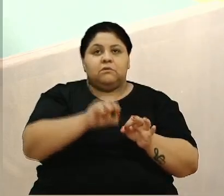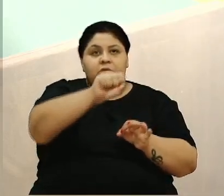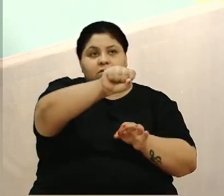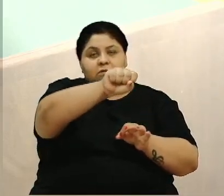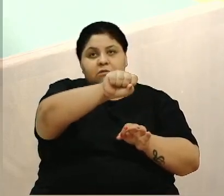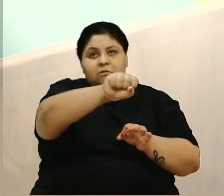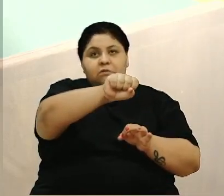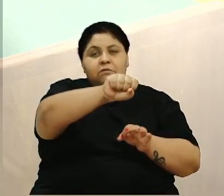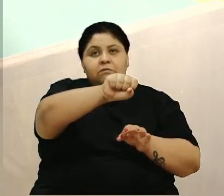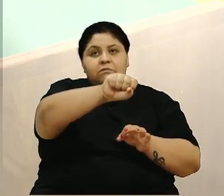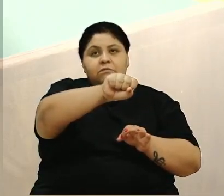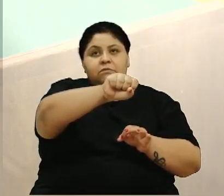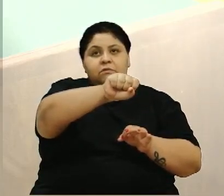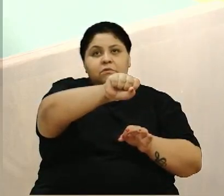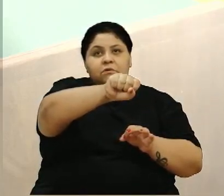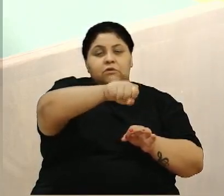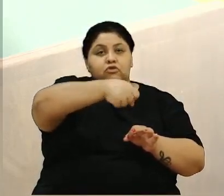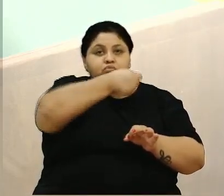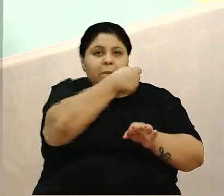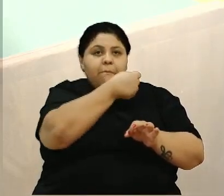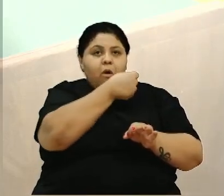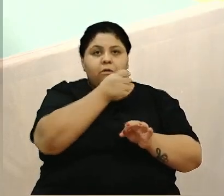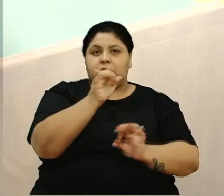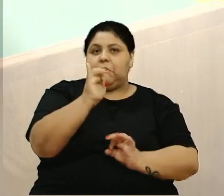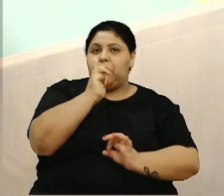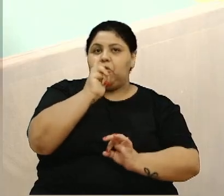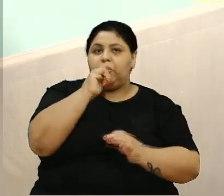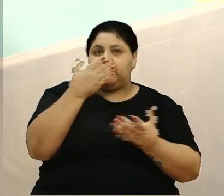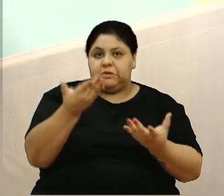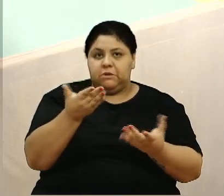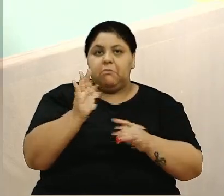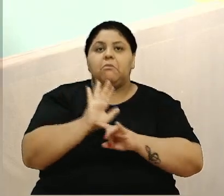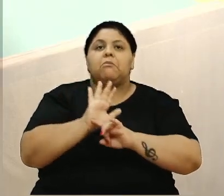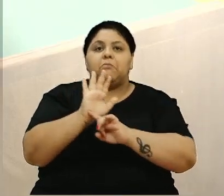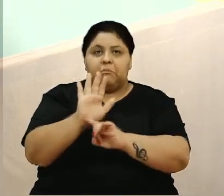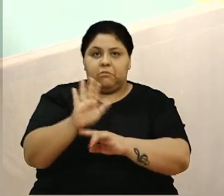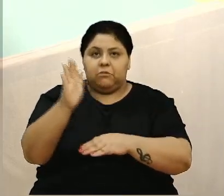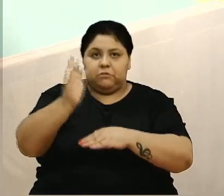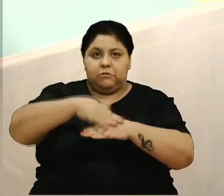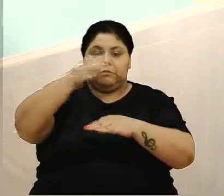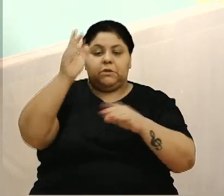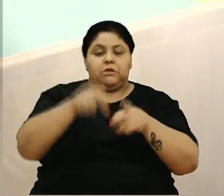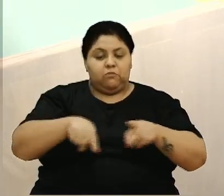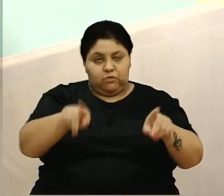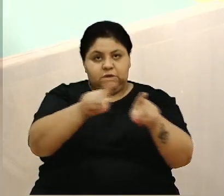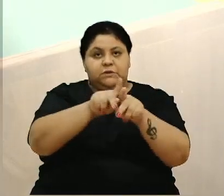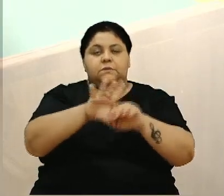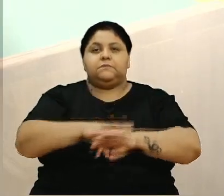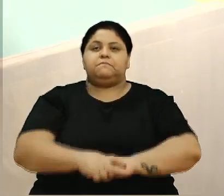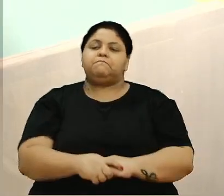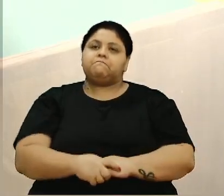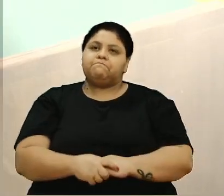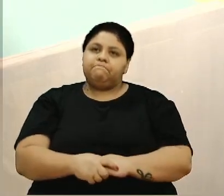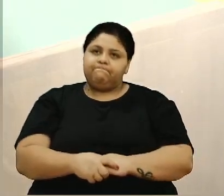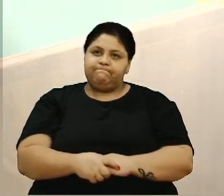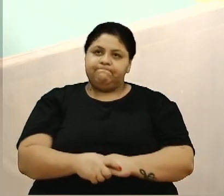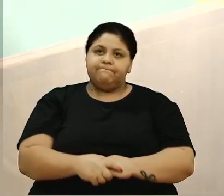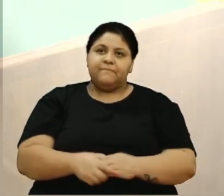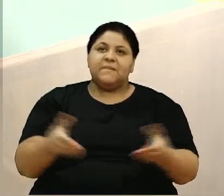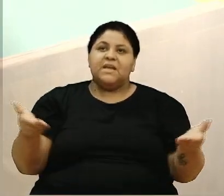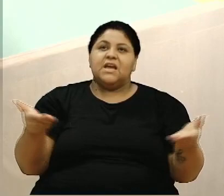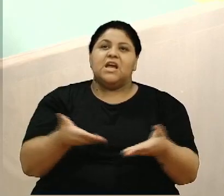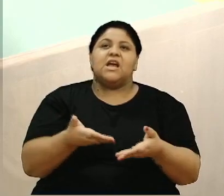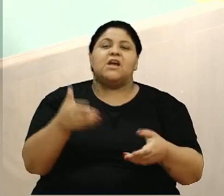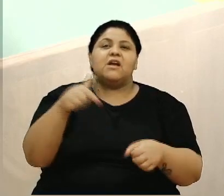80 que precise de 70, enfim, que ajude mais a nossa população. Agora, para mim, hoje é um